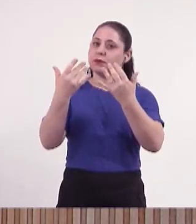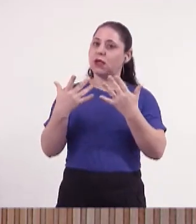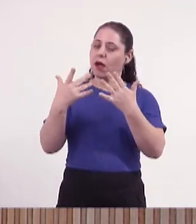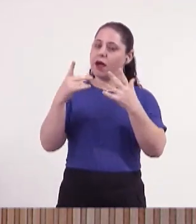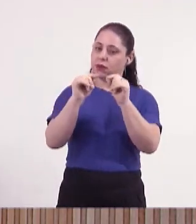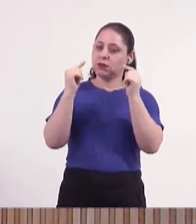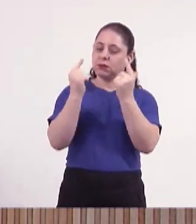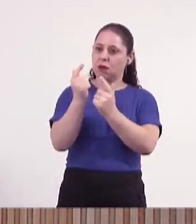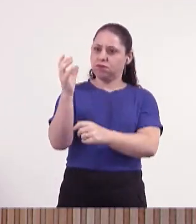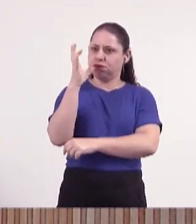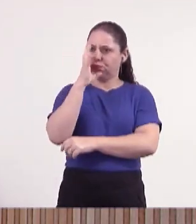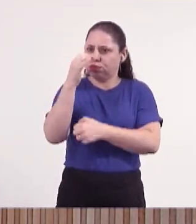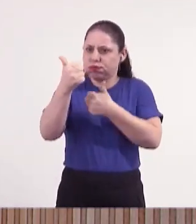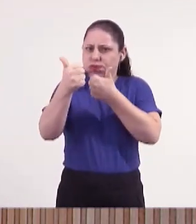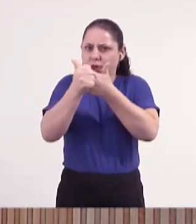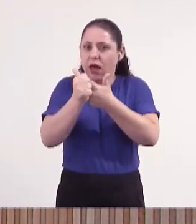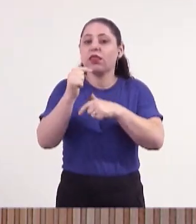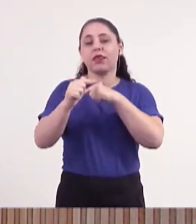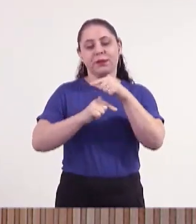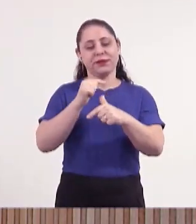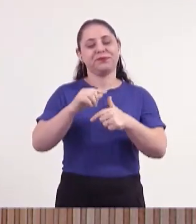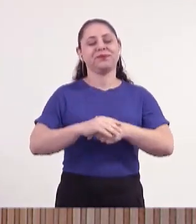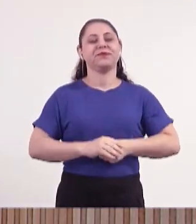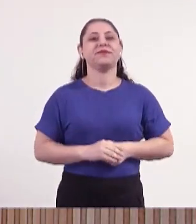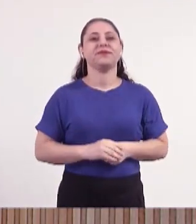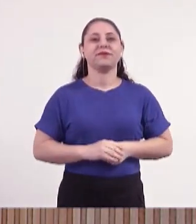a Lemes deve acompanhar de perto todo esse trabalho.